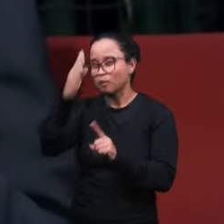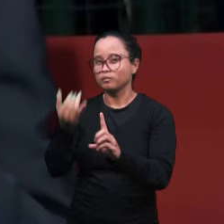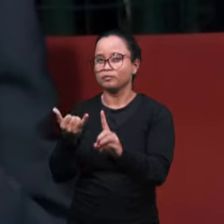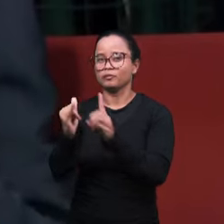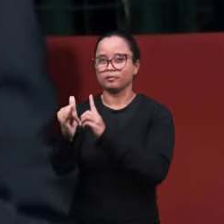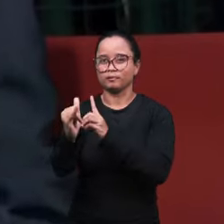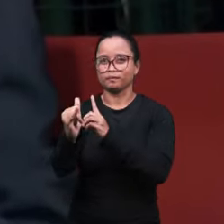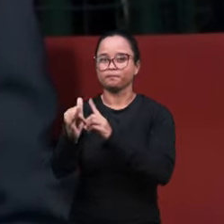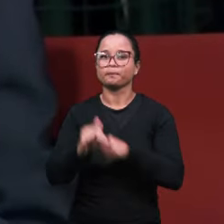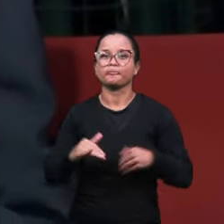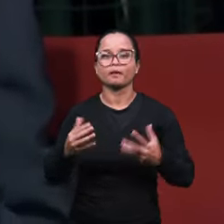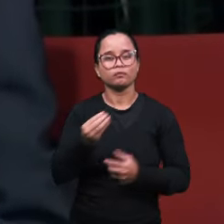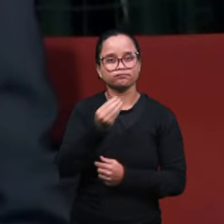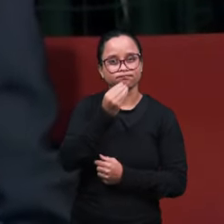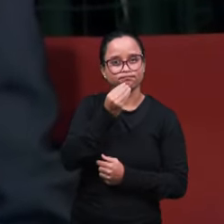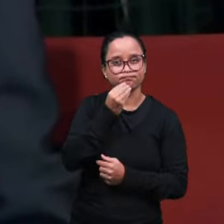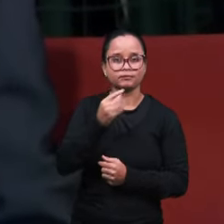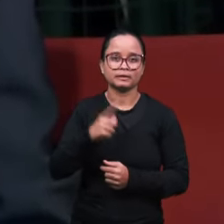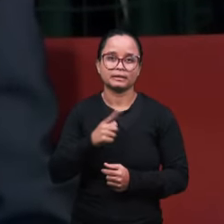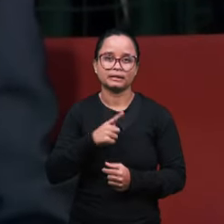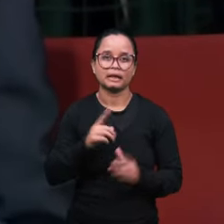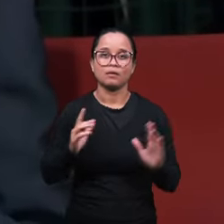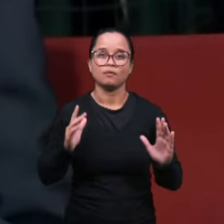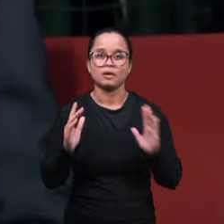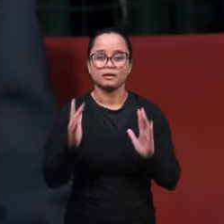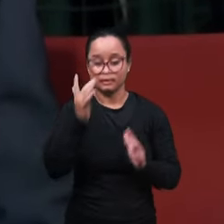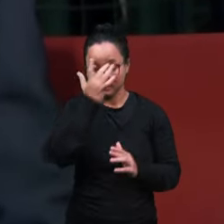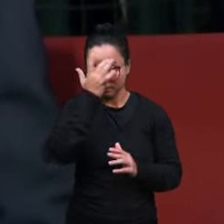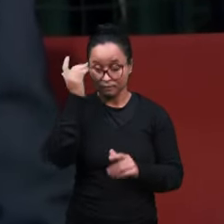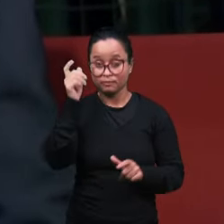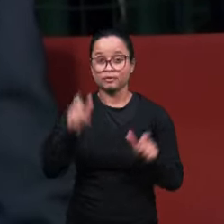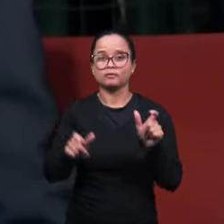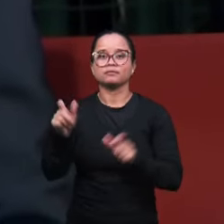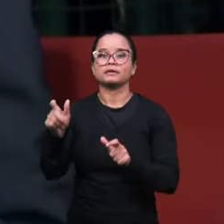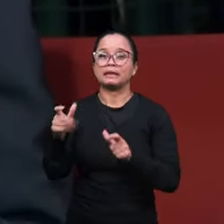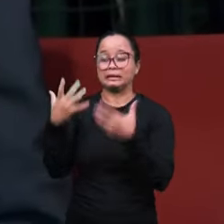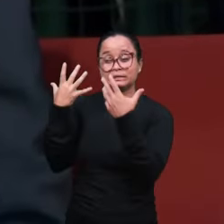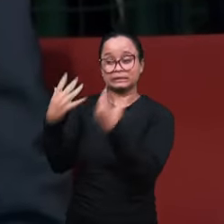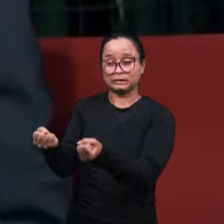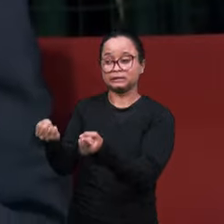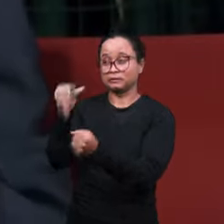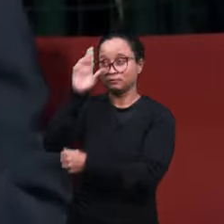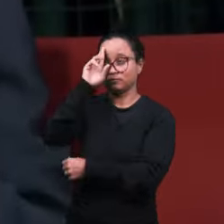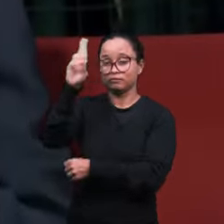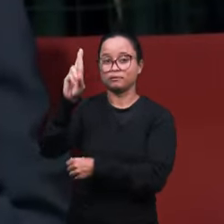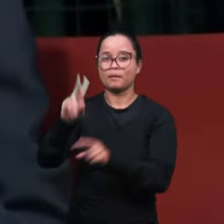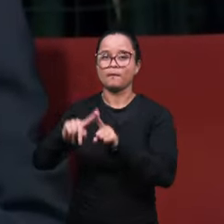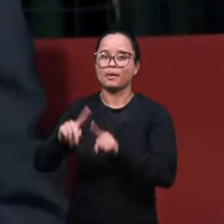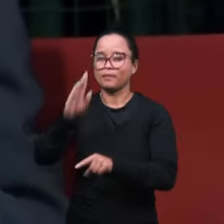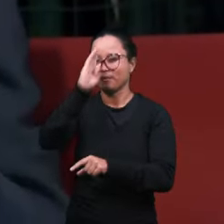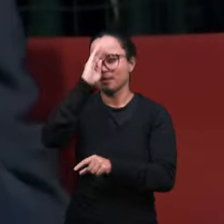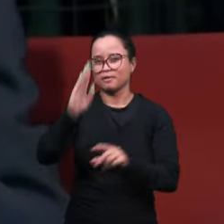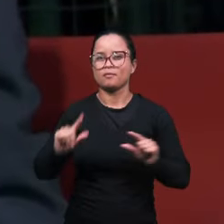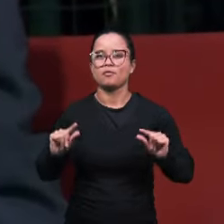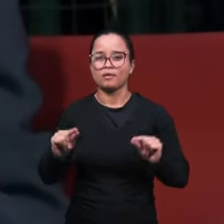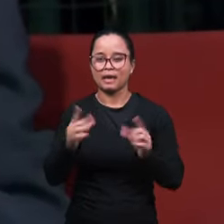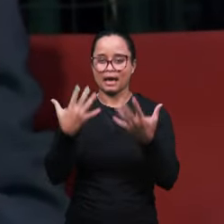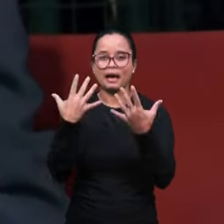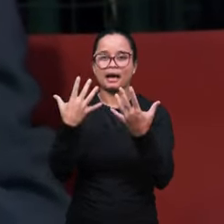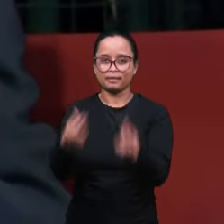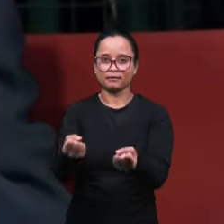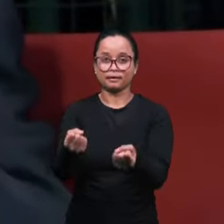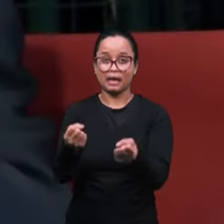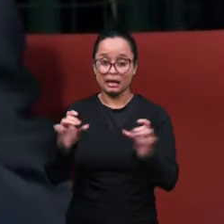uma oportunidade, é o momento da pessoa se entregar ao Senhor, mas principalmente se preparar para esse grande